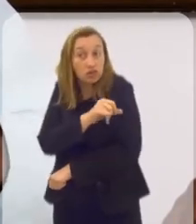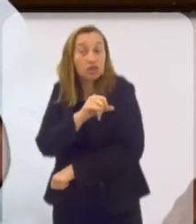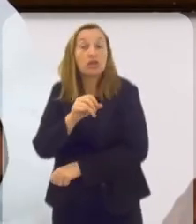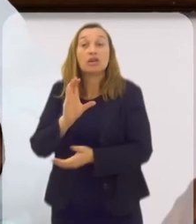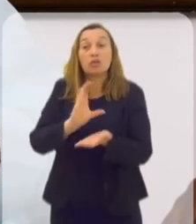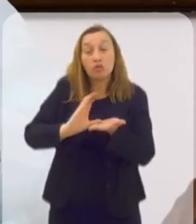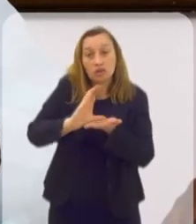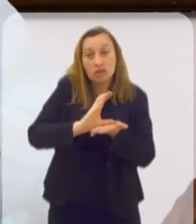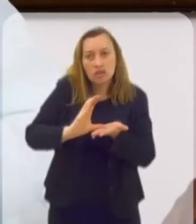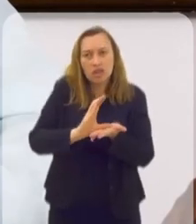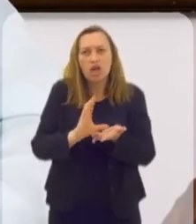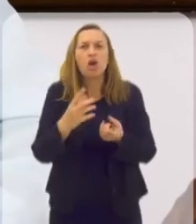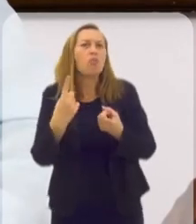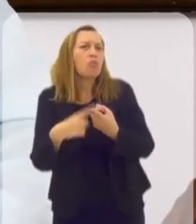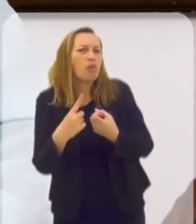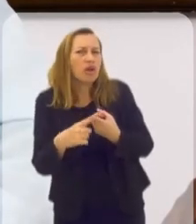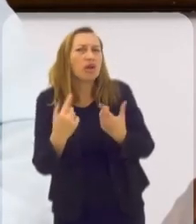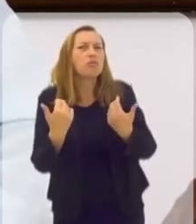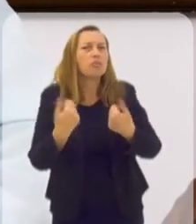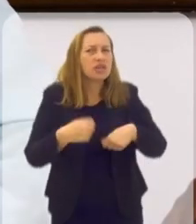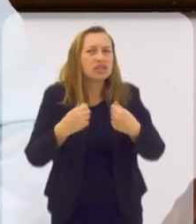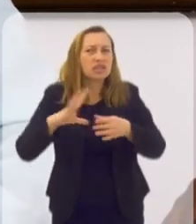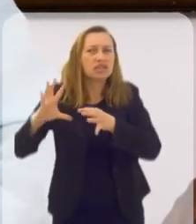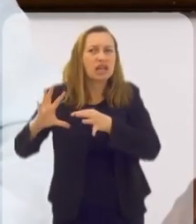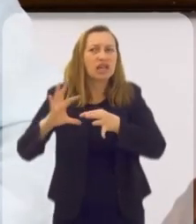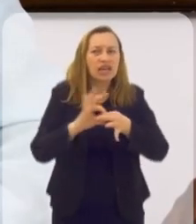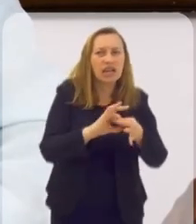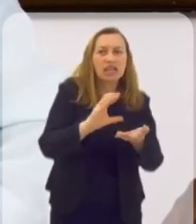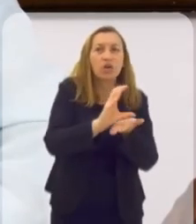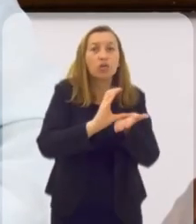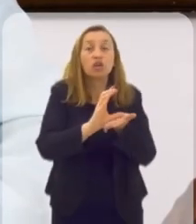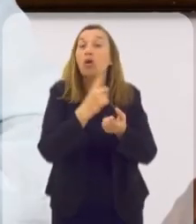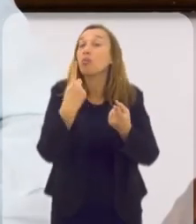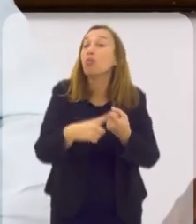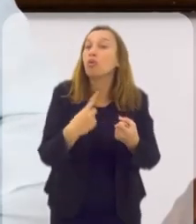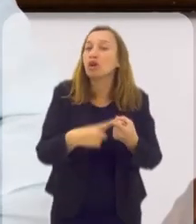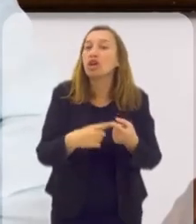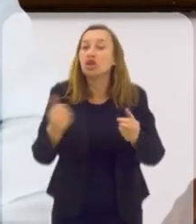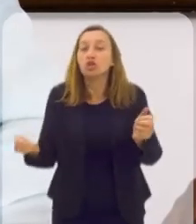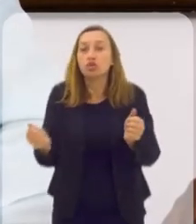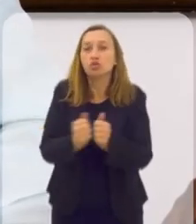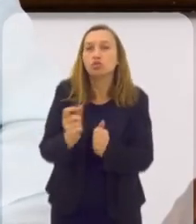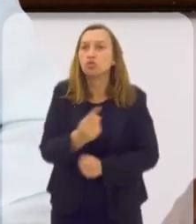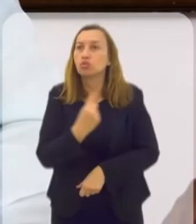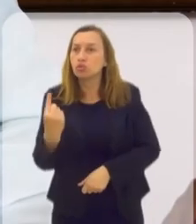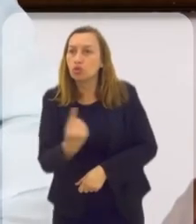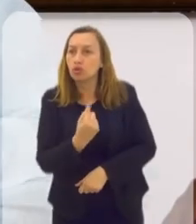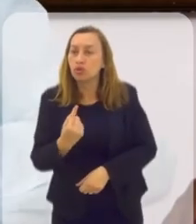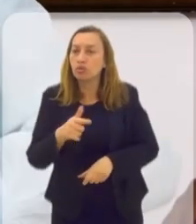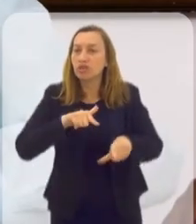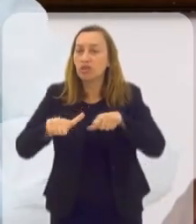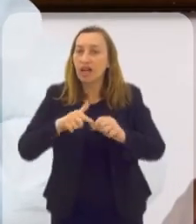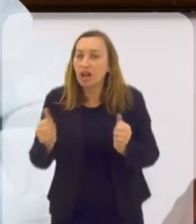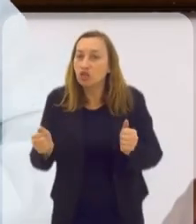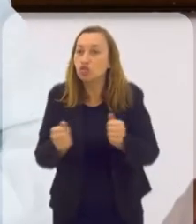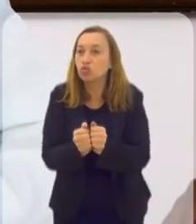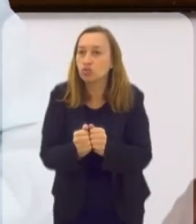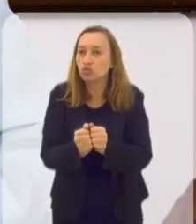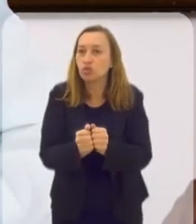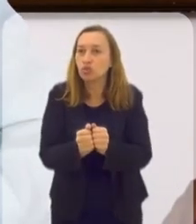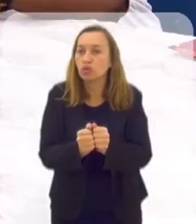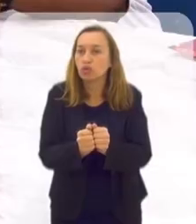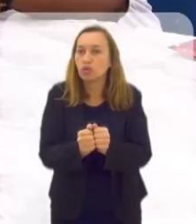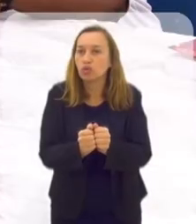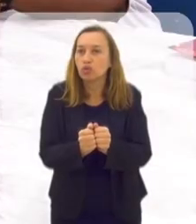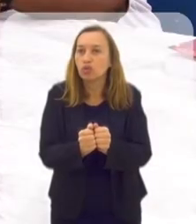Janeiro, a este conselho. Mas por que que precisa estar ligada ao conselho? Porque junto conosco nós vamos trabalhar